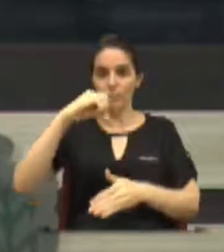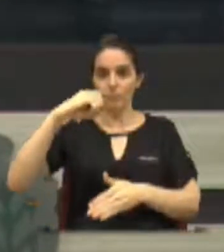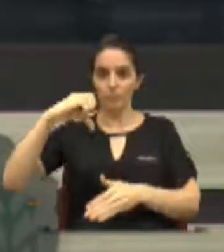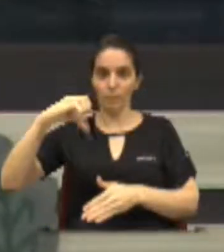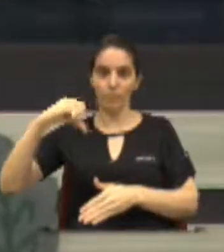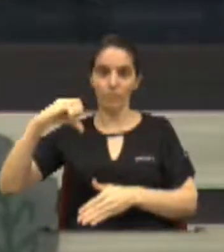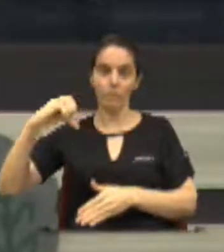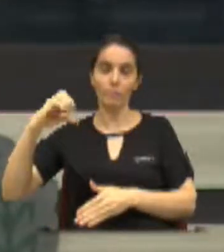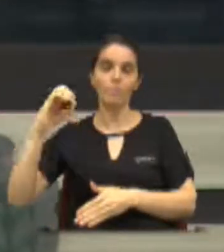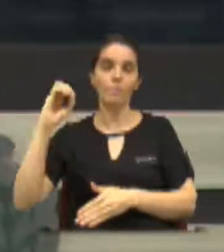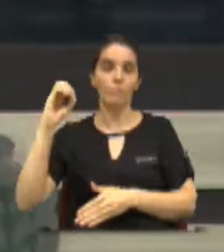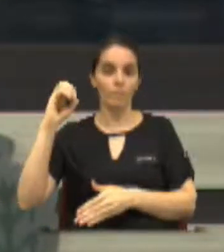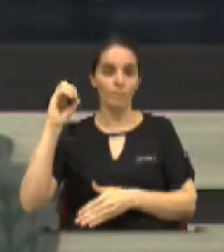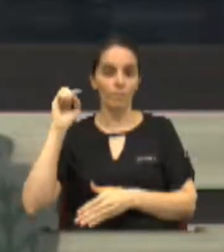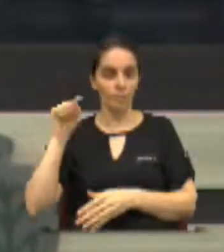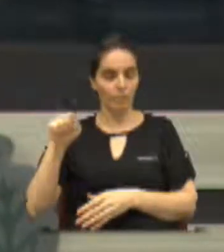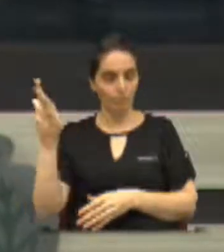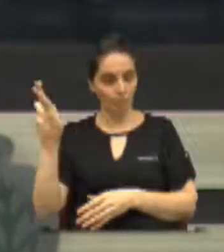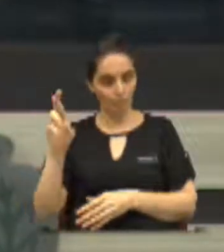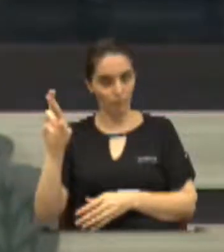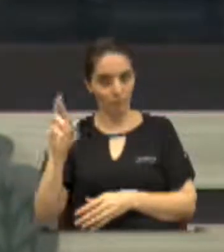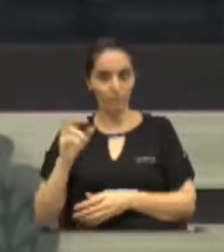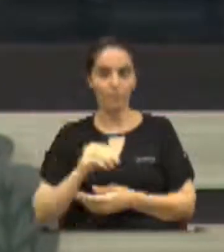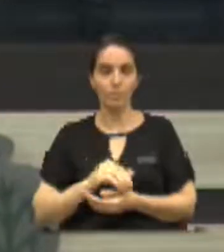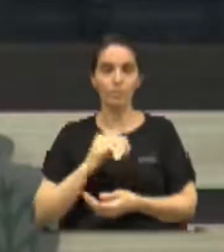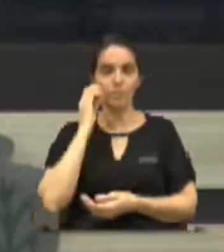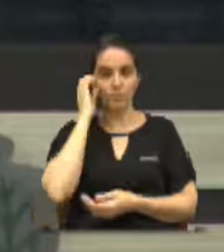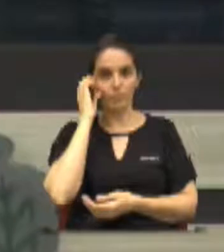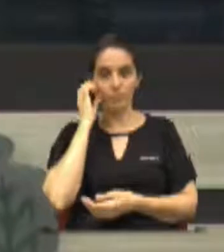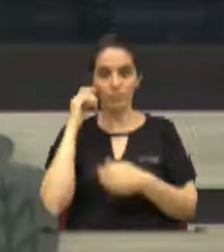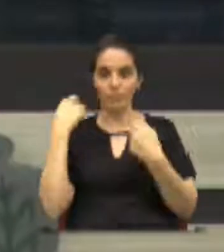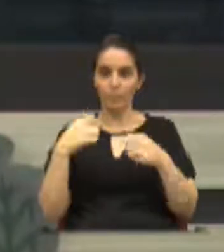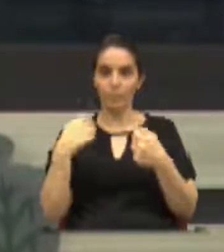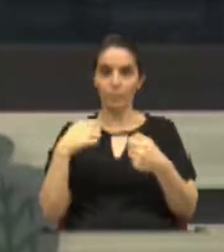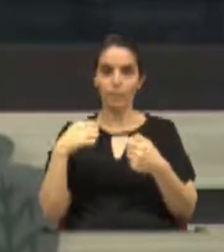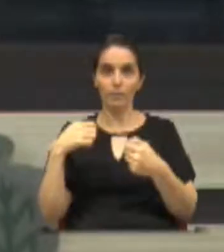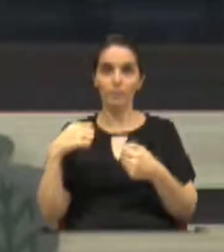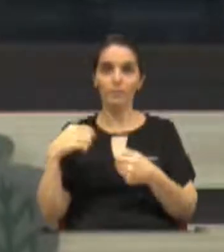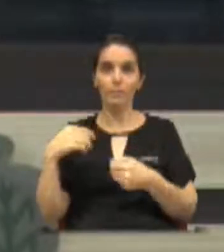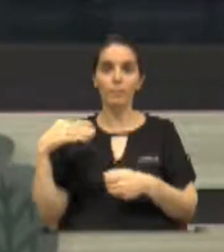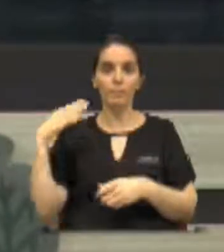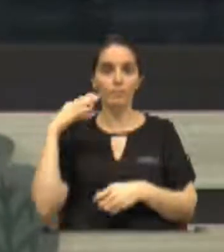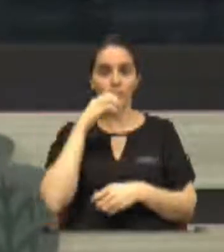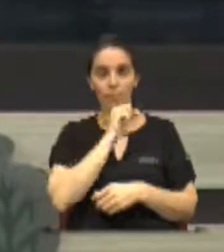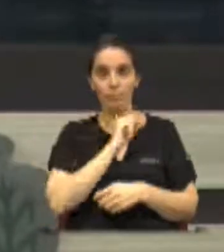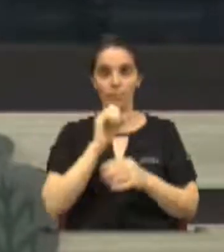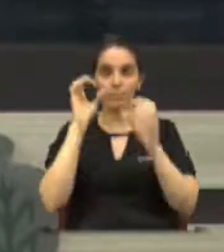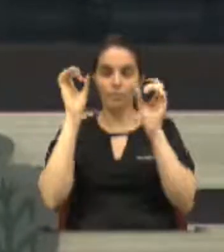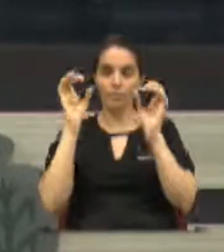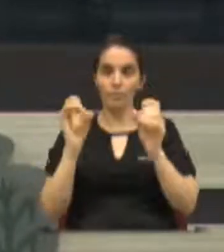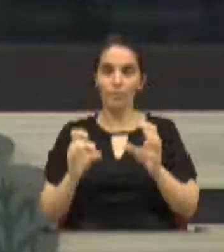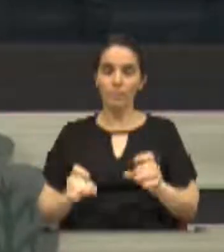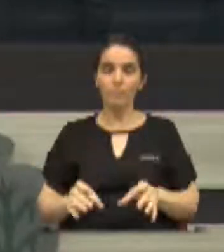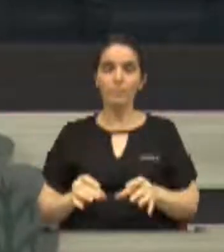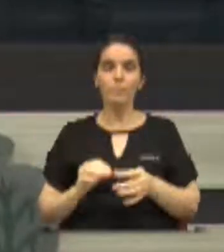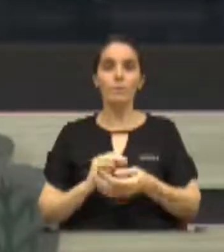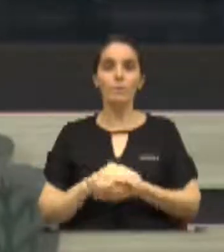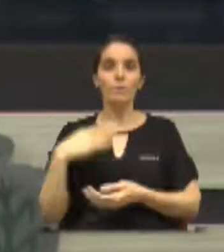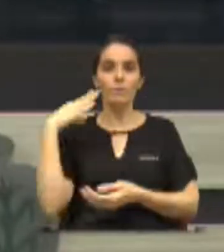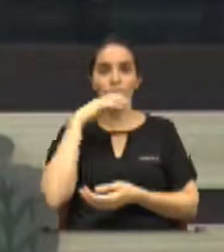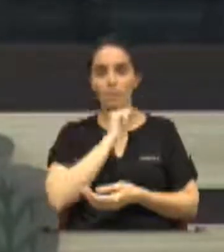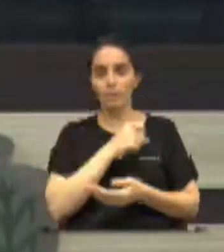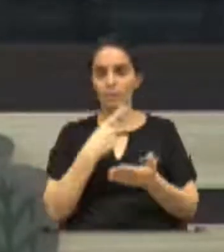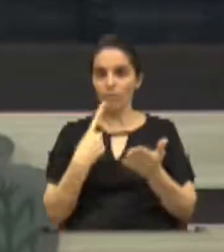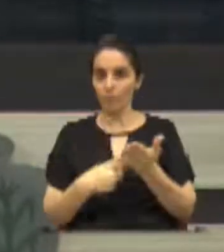mil para fins que especifica, o qual deverá tramitar sobre o regime de urgência especial,